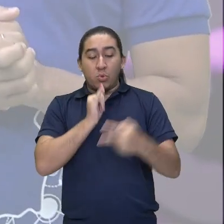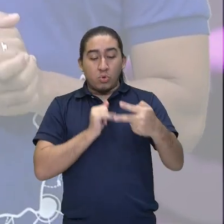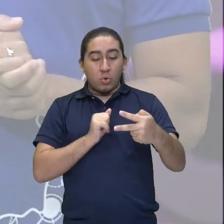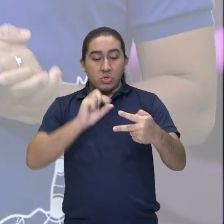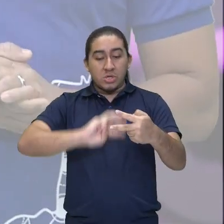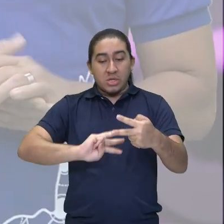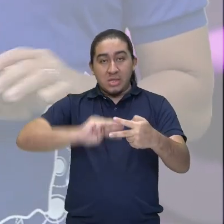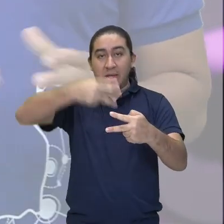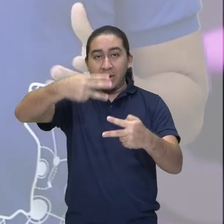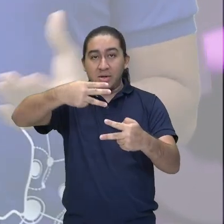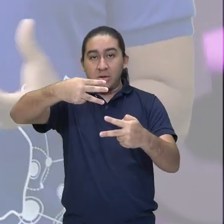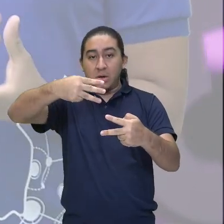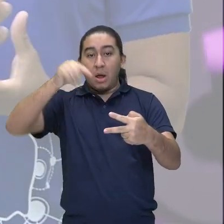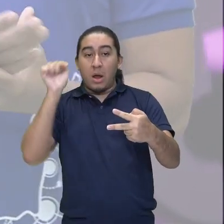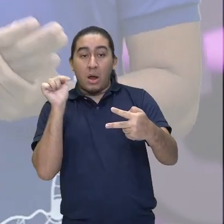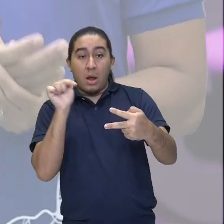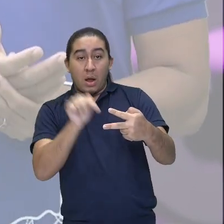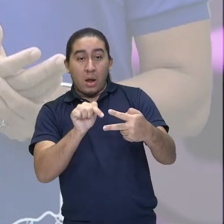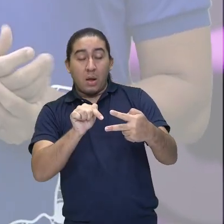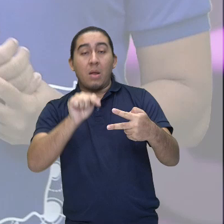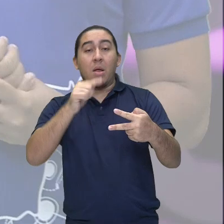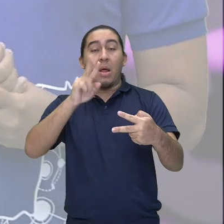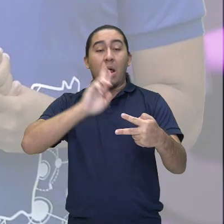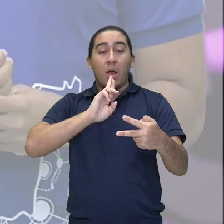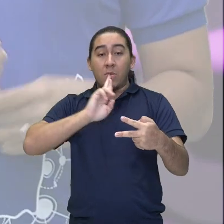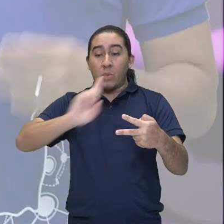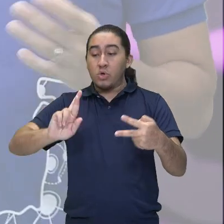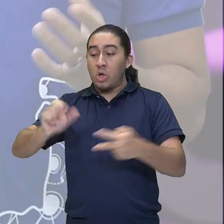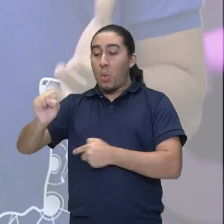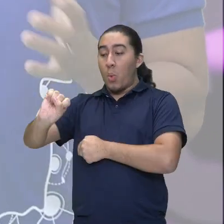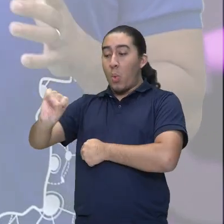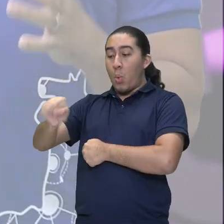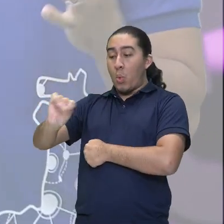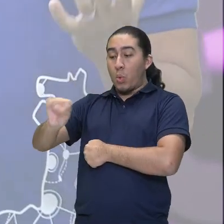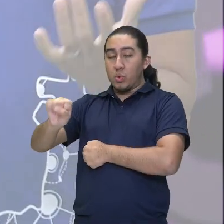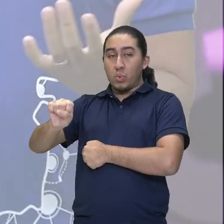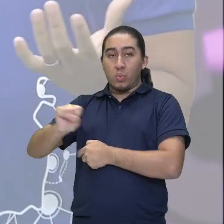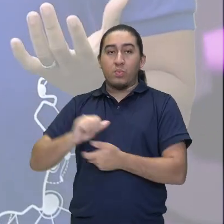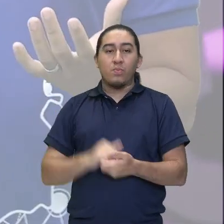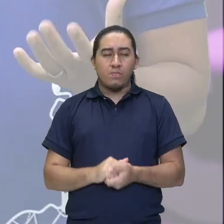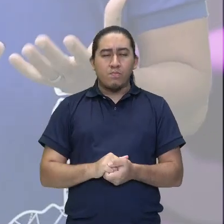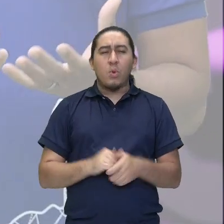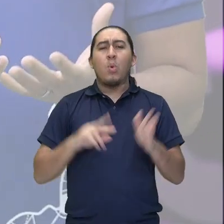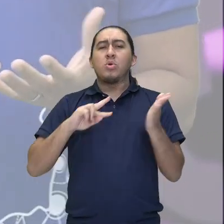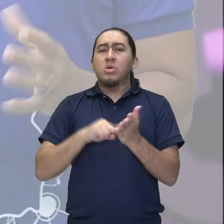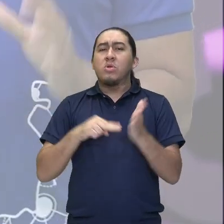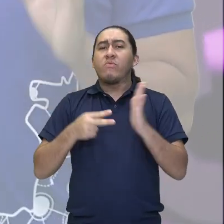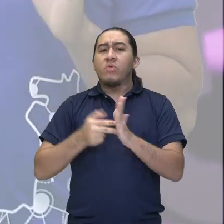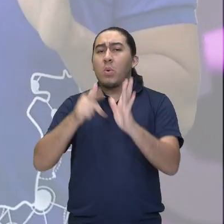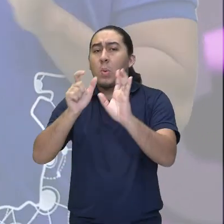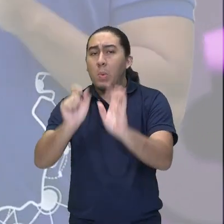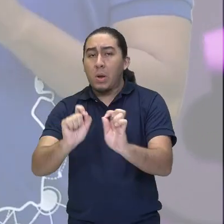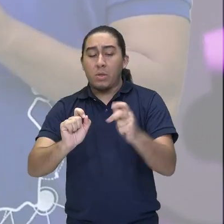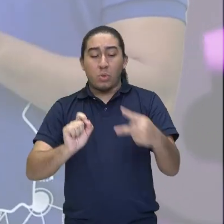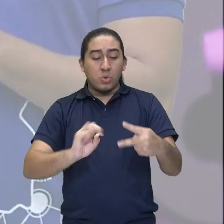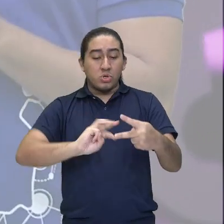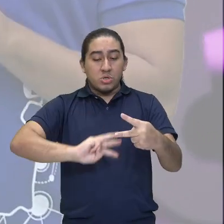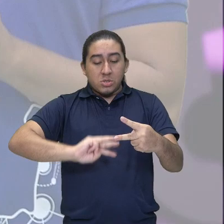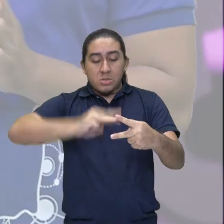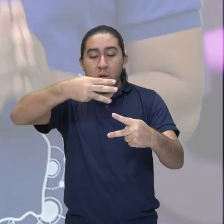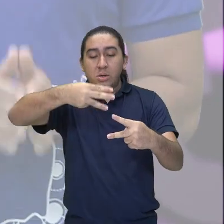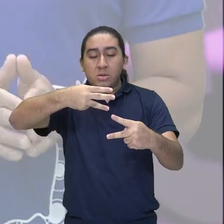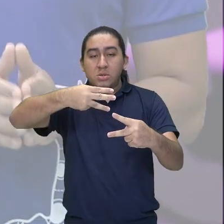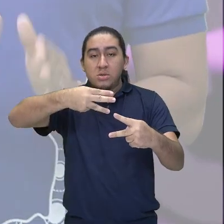potência, que é chamada de 2 ao cubo, né? O que significa cada termo? É